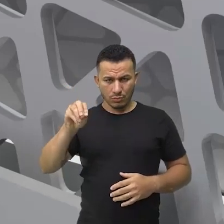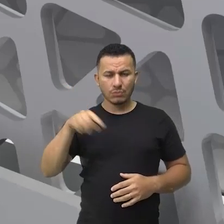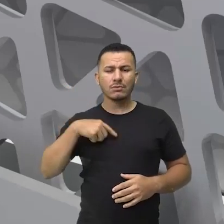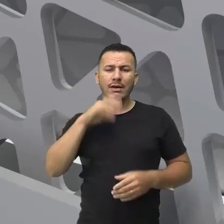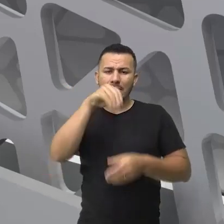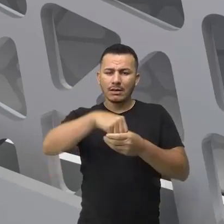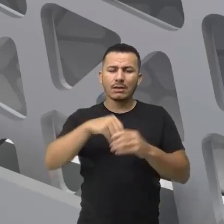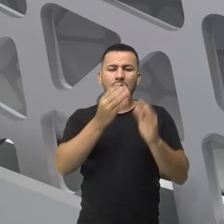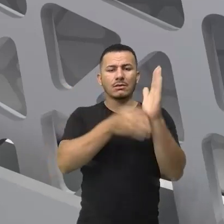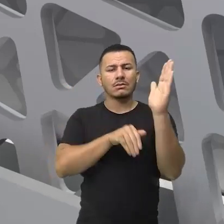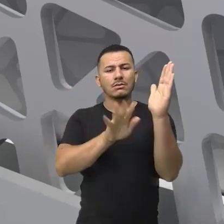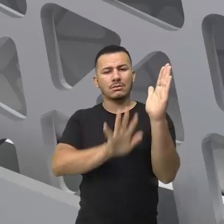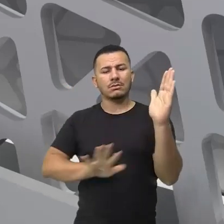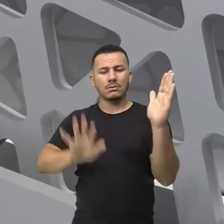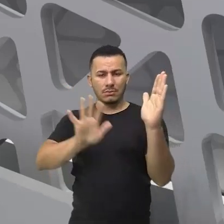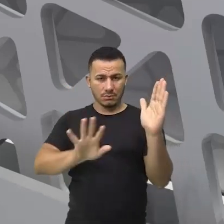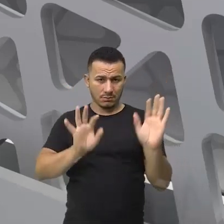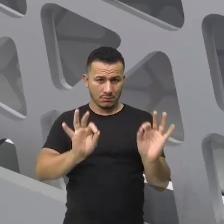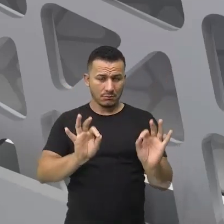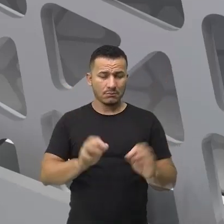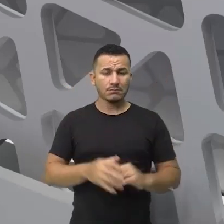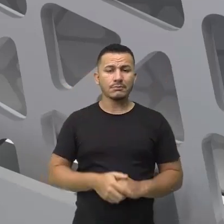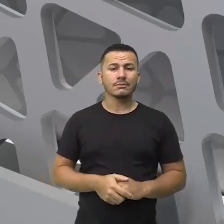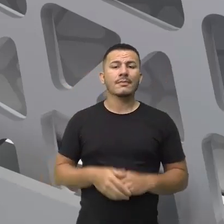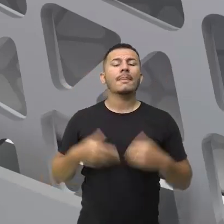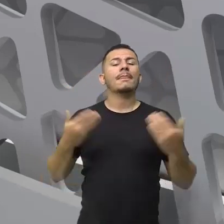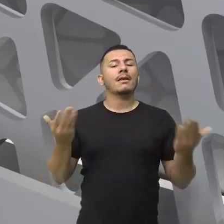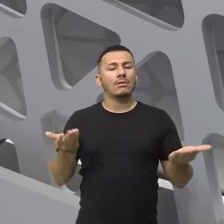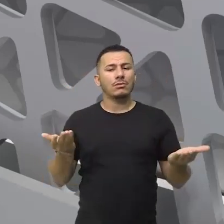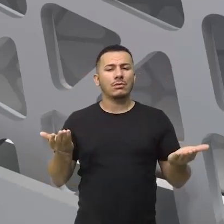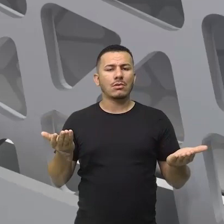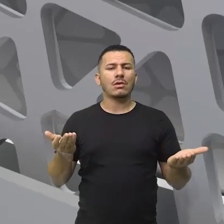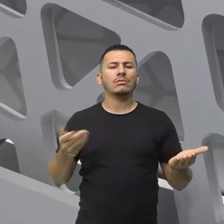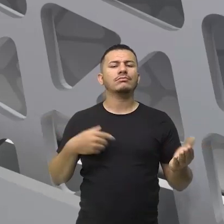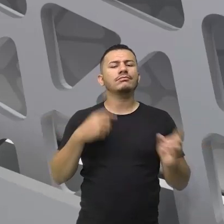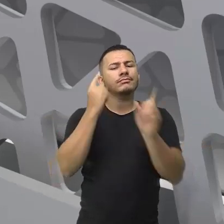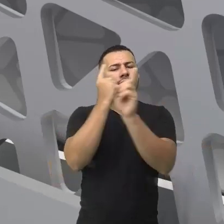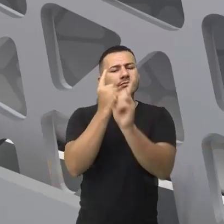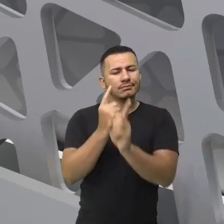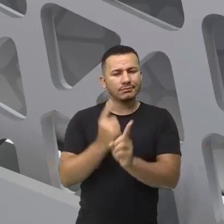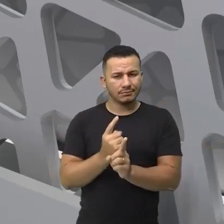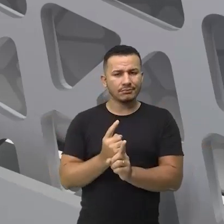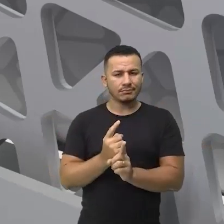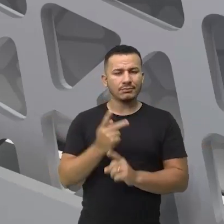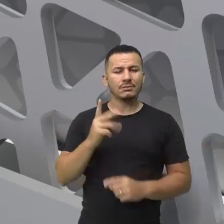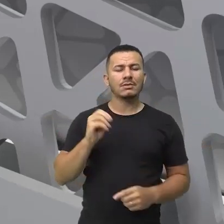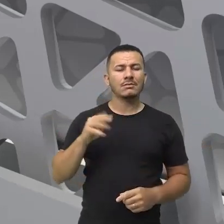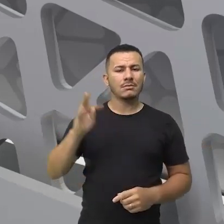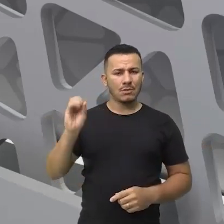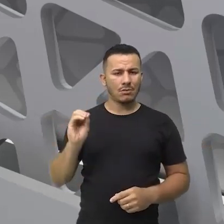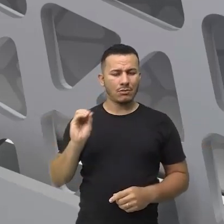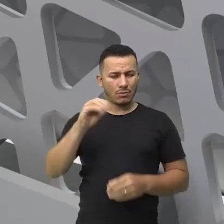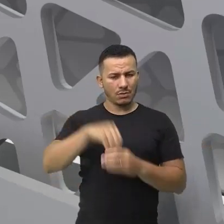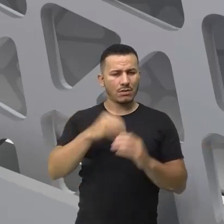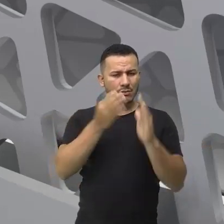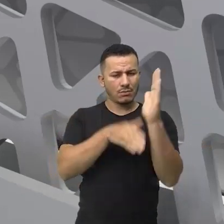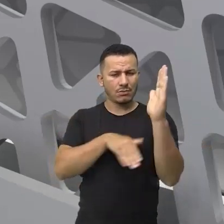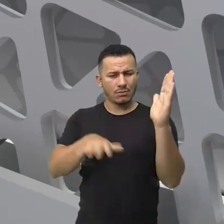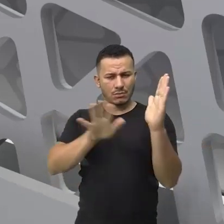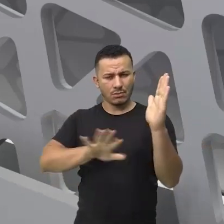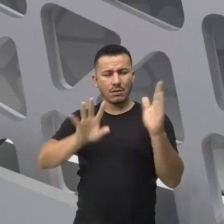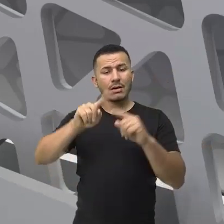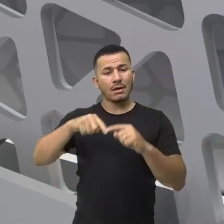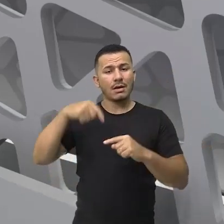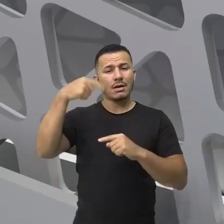Bom, feito isso agora, ó, nós já sabemos, né, os valores dos novos pontos que vão fazer parte da figura, já na figura